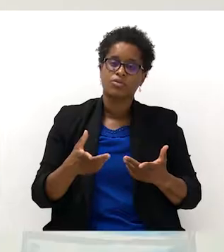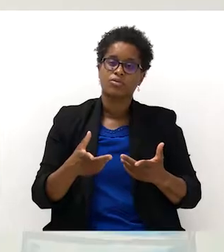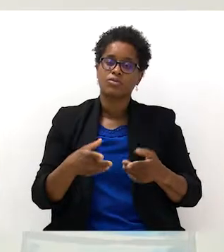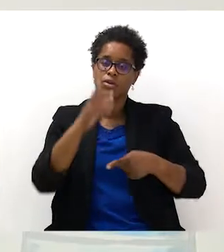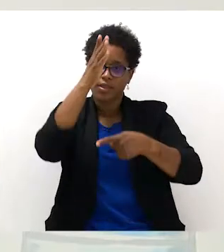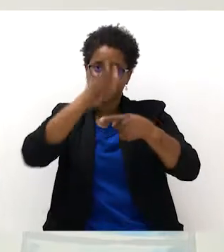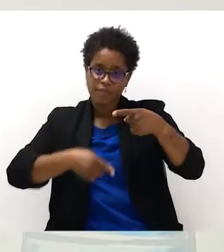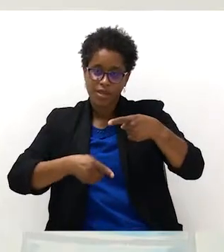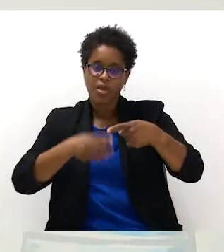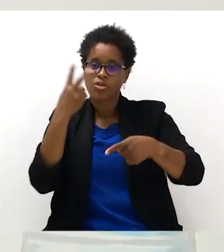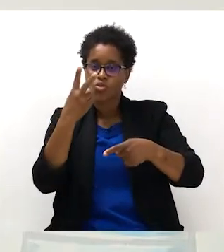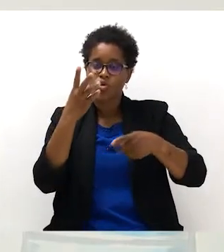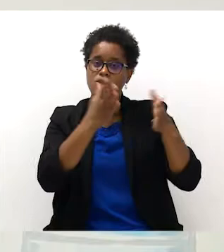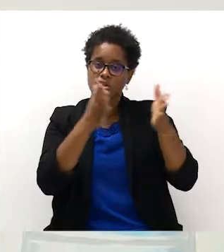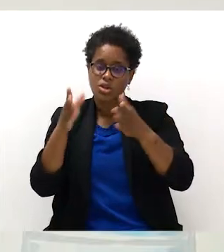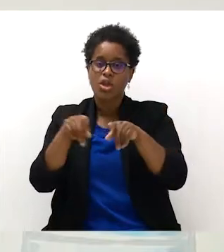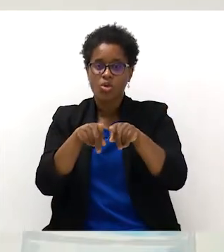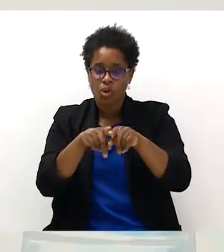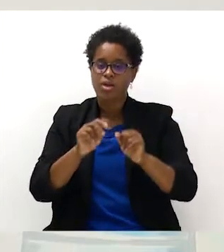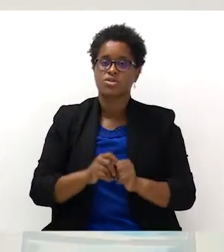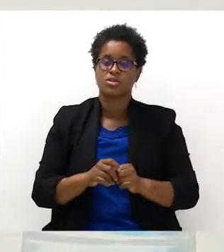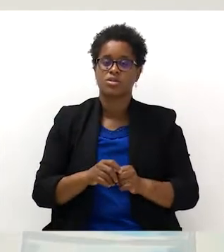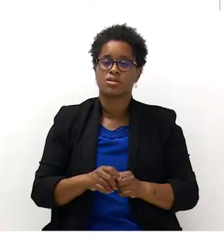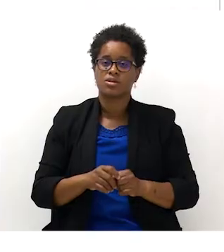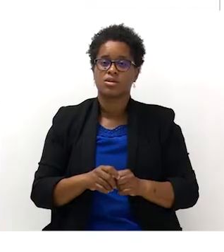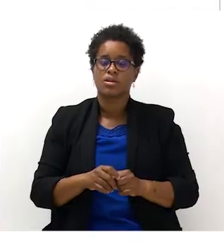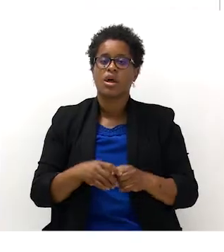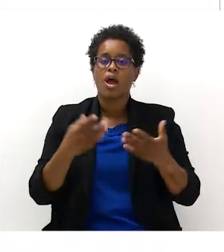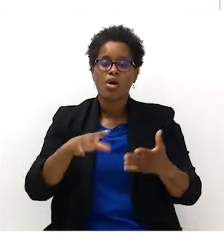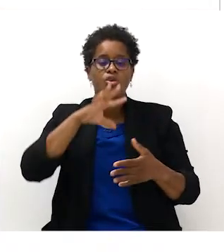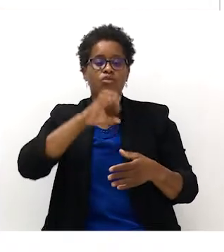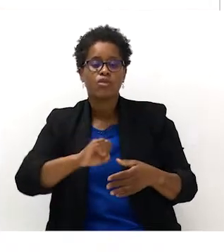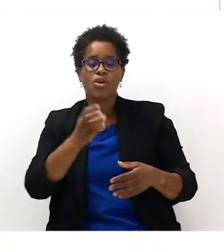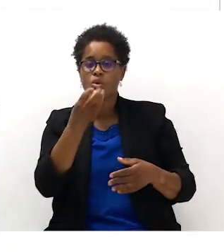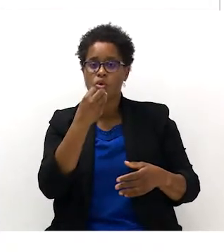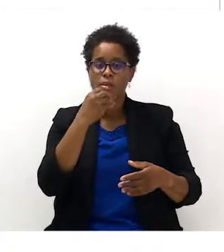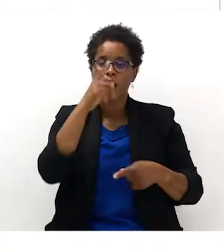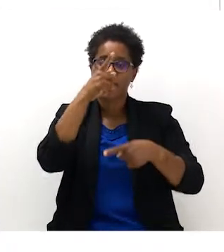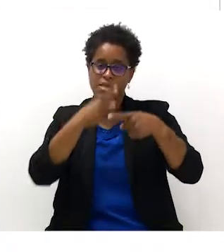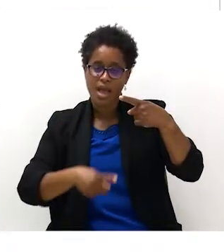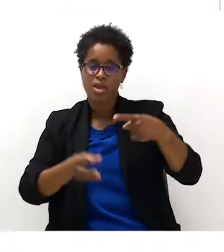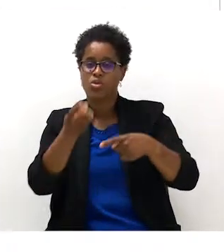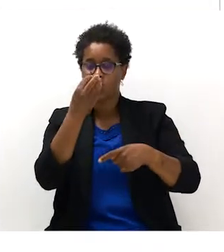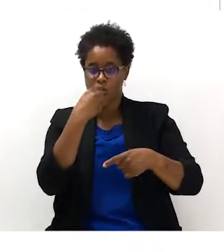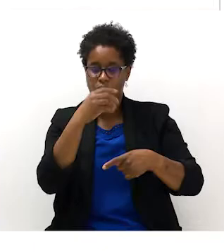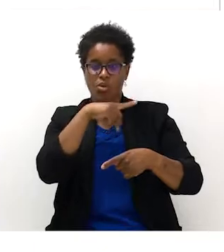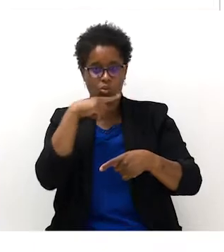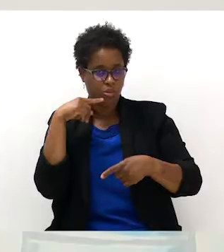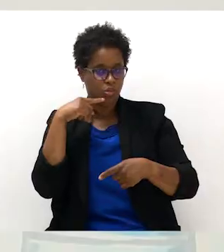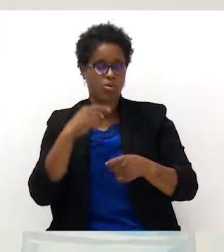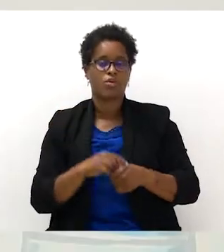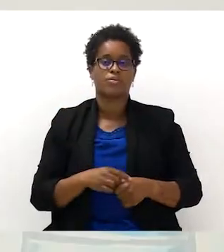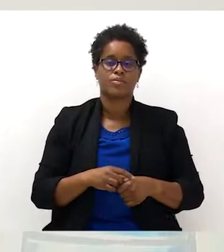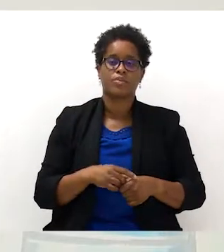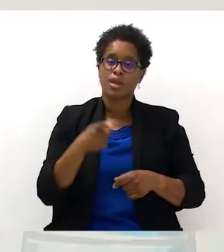essas 2 partes. E os filhos comeram a metade do bolo, não é? Esta